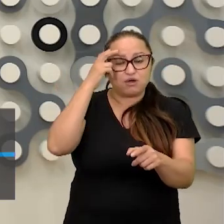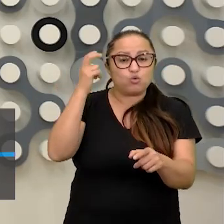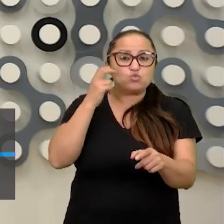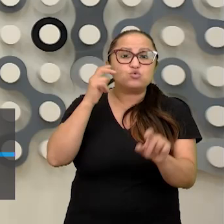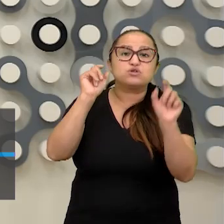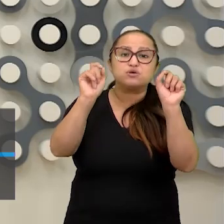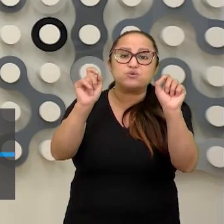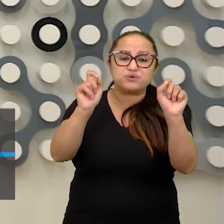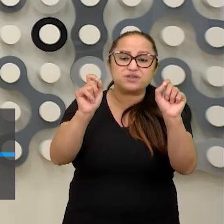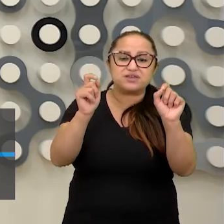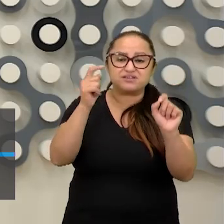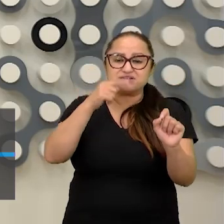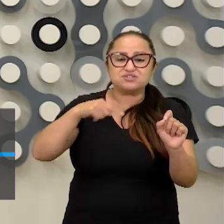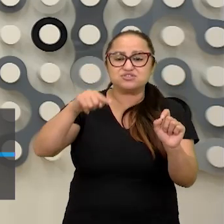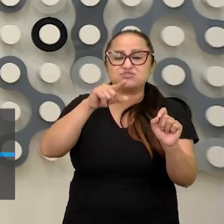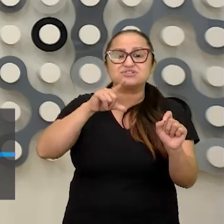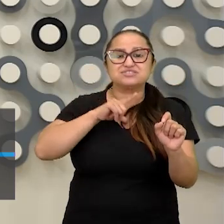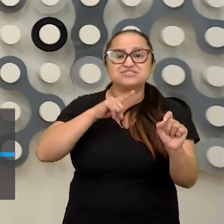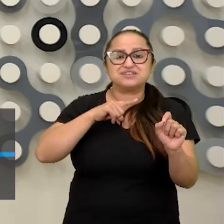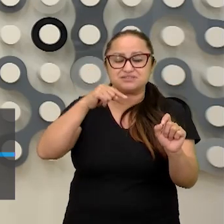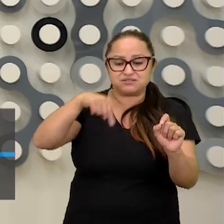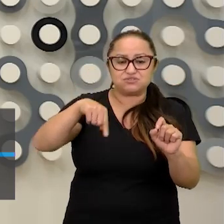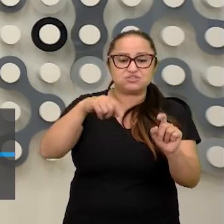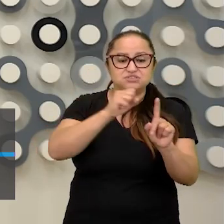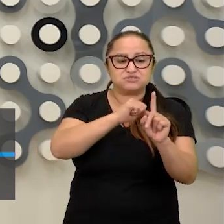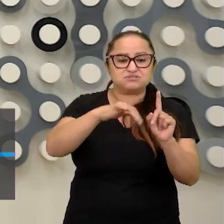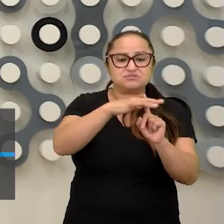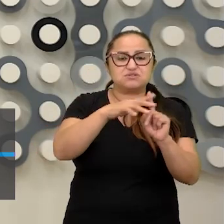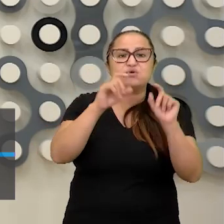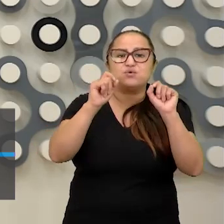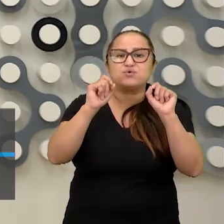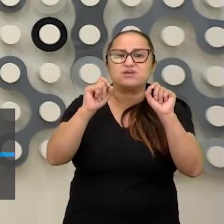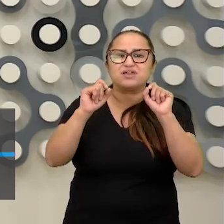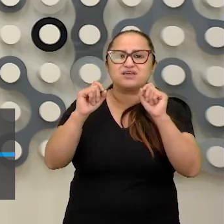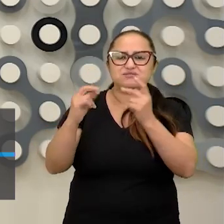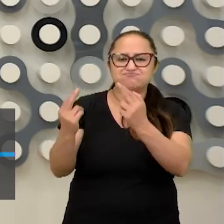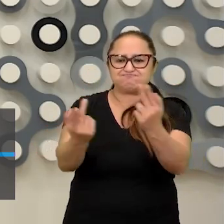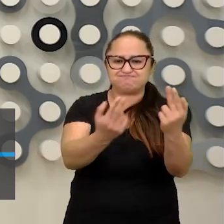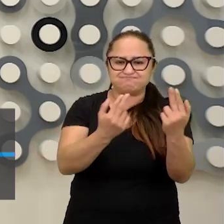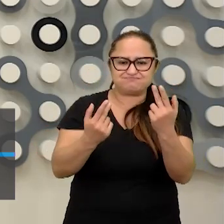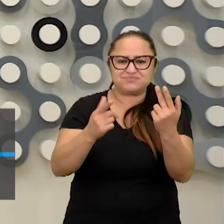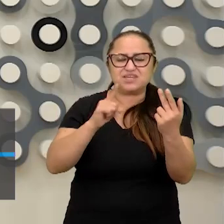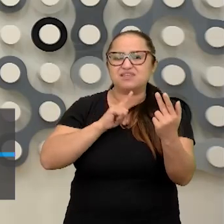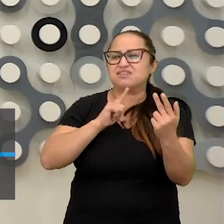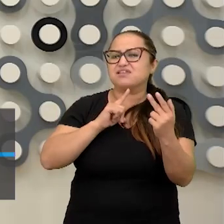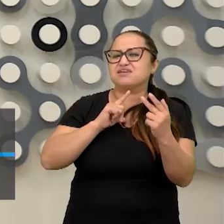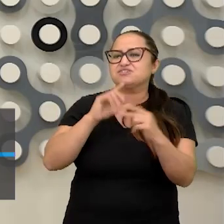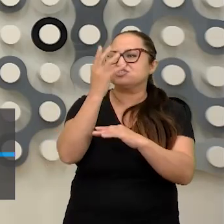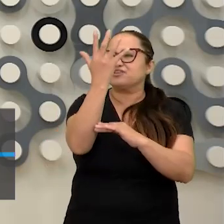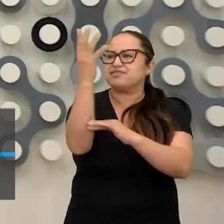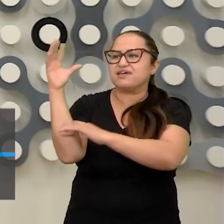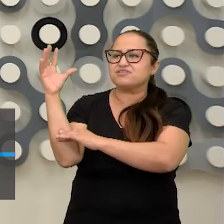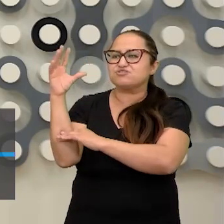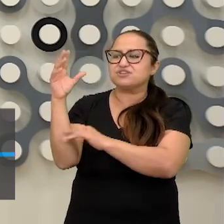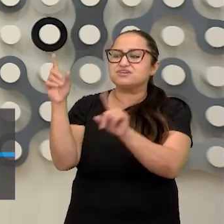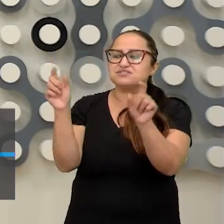de que existe estabelecida na nossa disciplina uma dicotomia entre cultura e natureza, sendo que essa